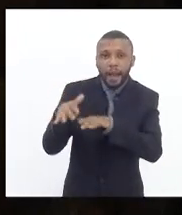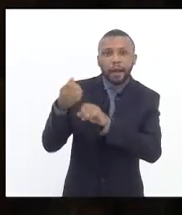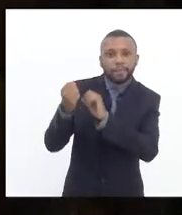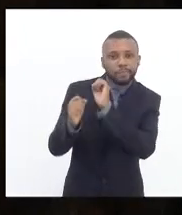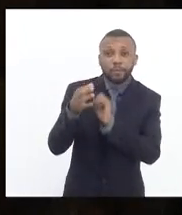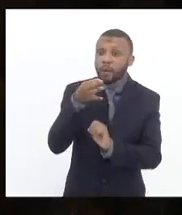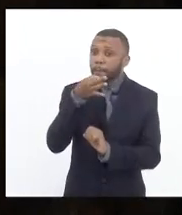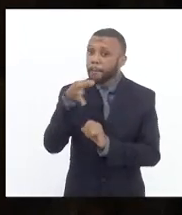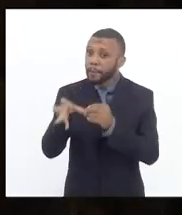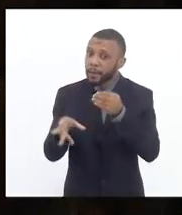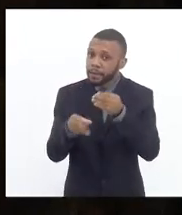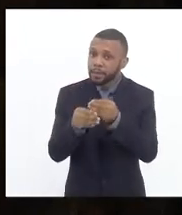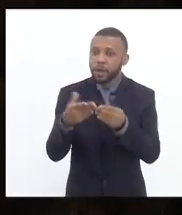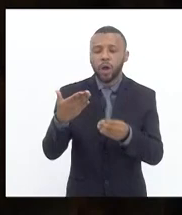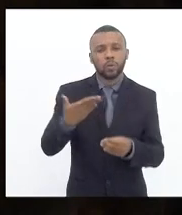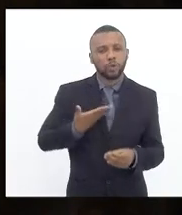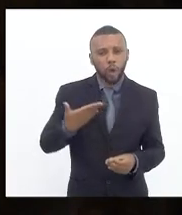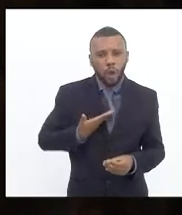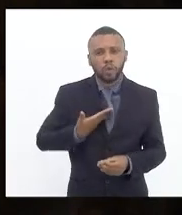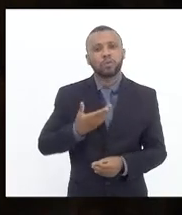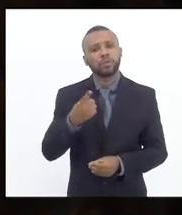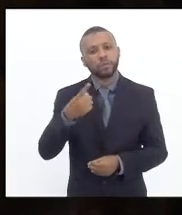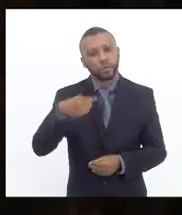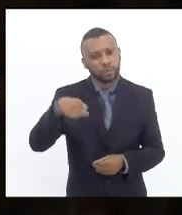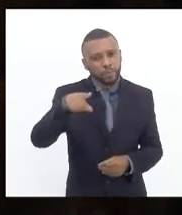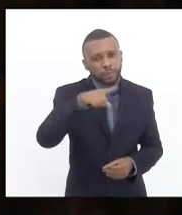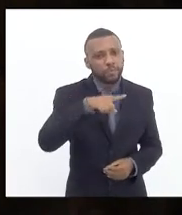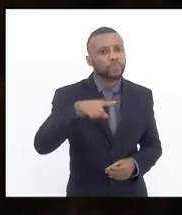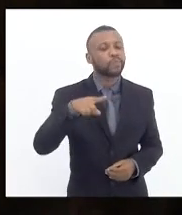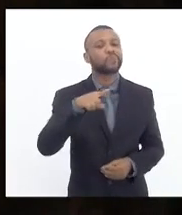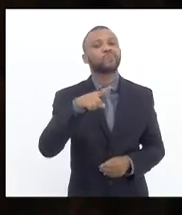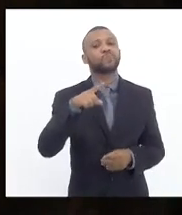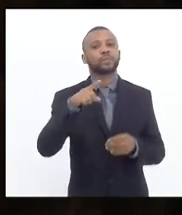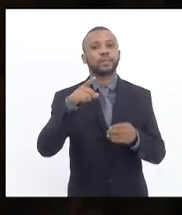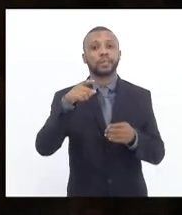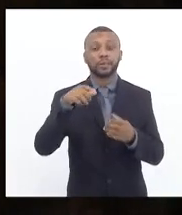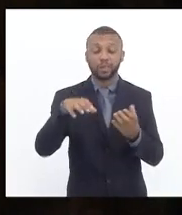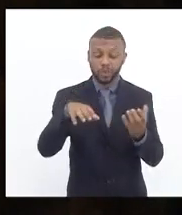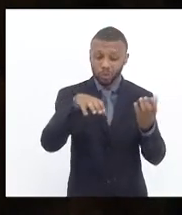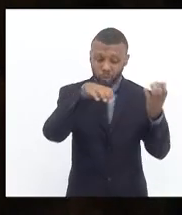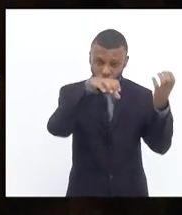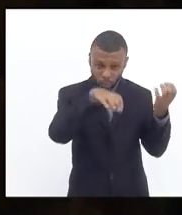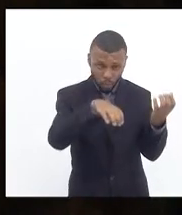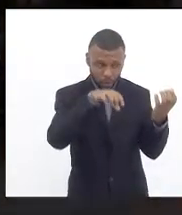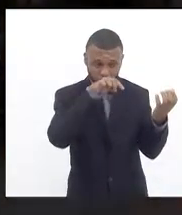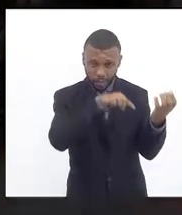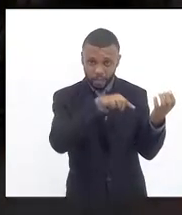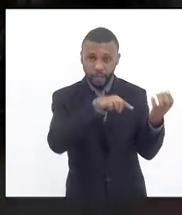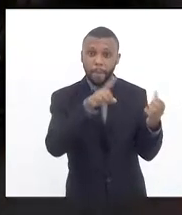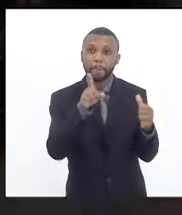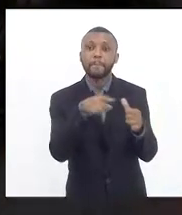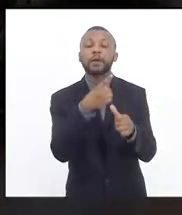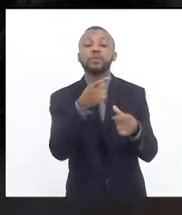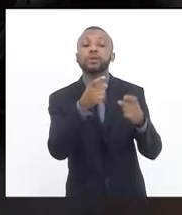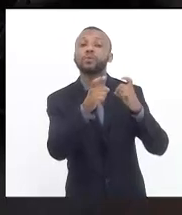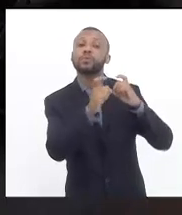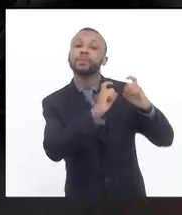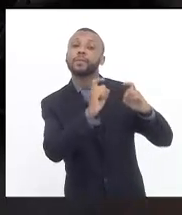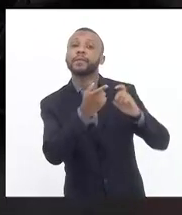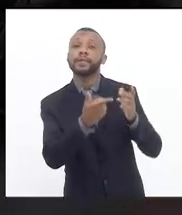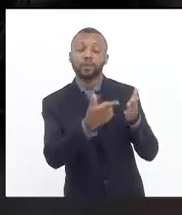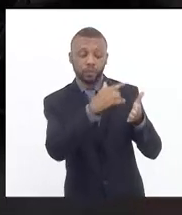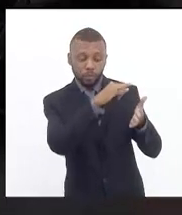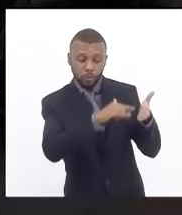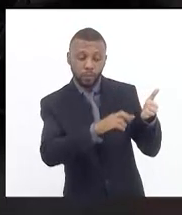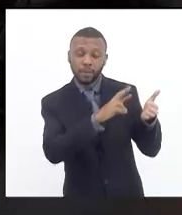vai ou uma crítica aos nossos colegas do congresso nacional primeiro que não debateram Esse